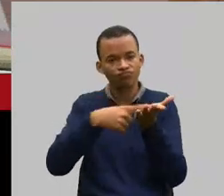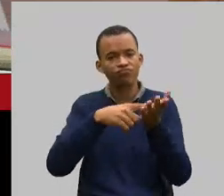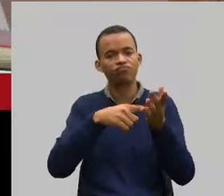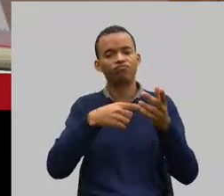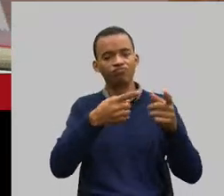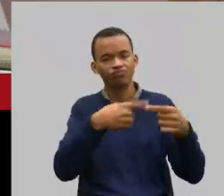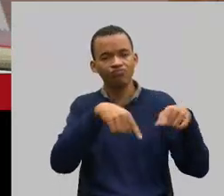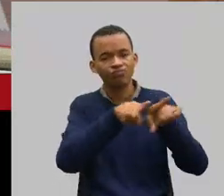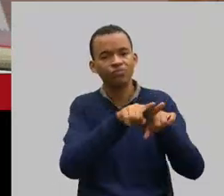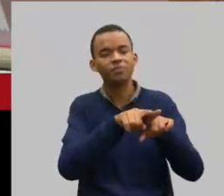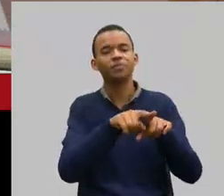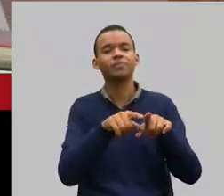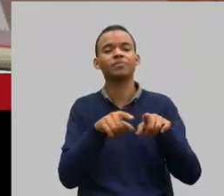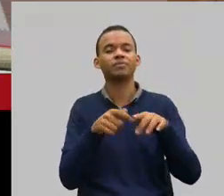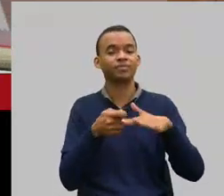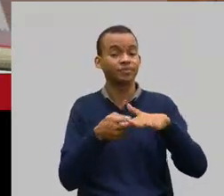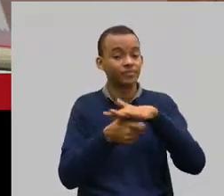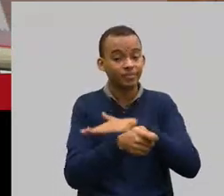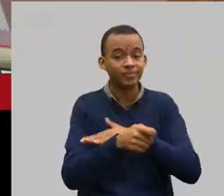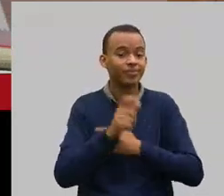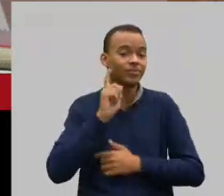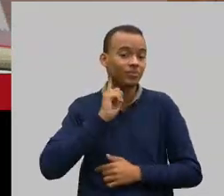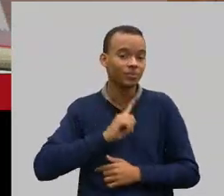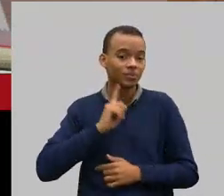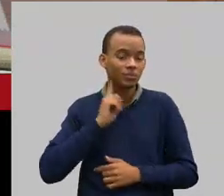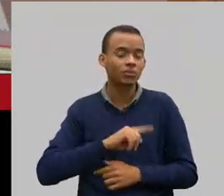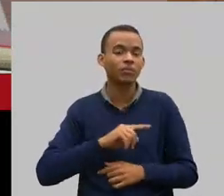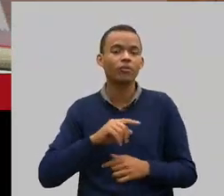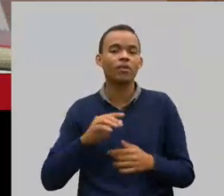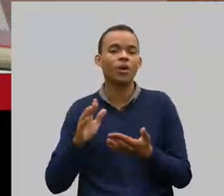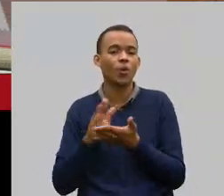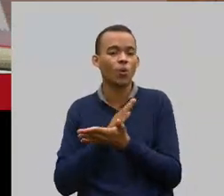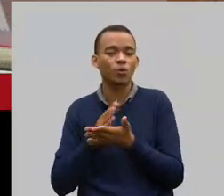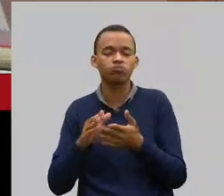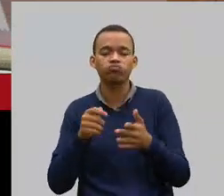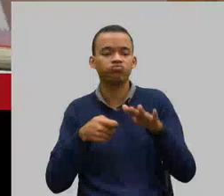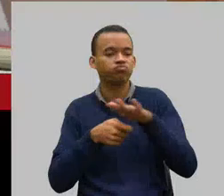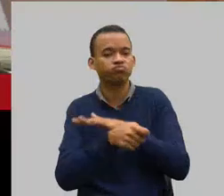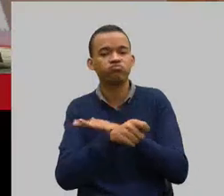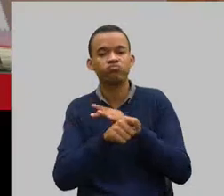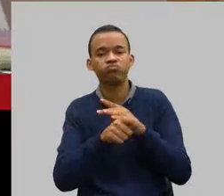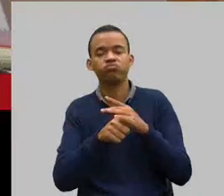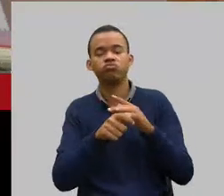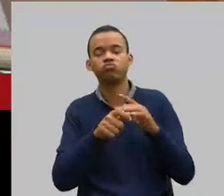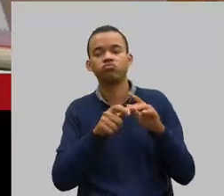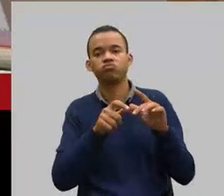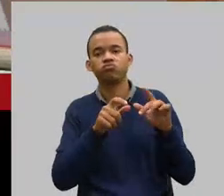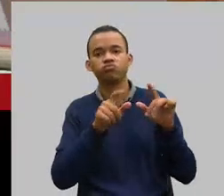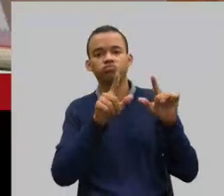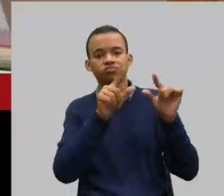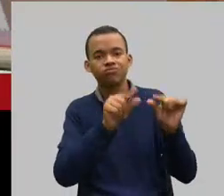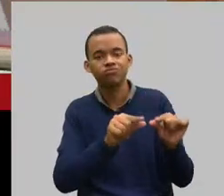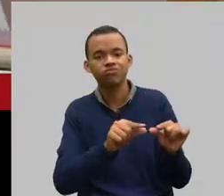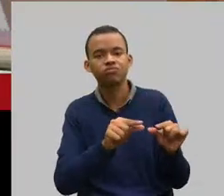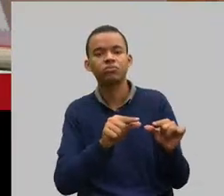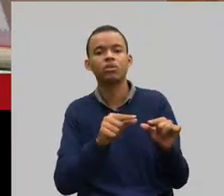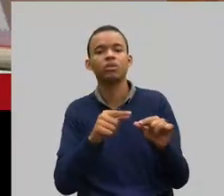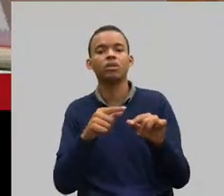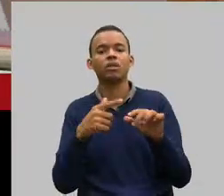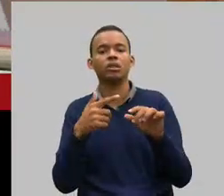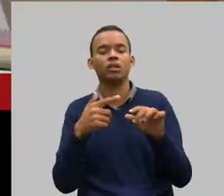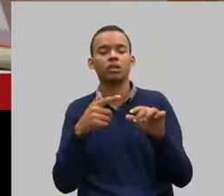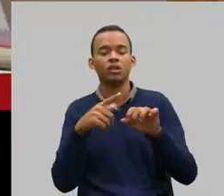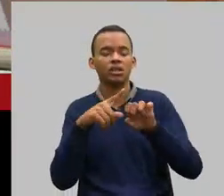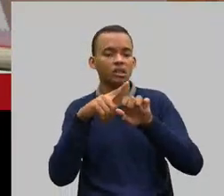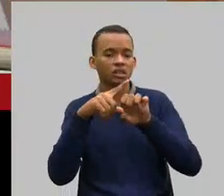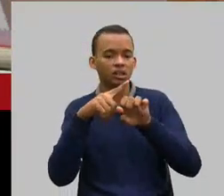aí de tantos investimentos tantos trabalhos eh empregos para o nosso Estado então